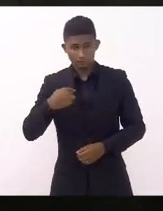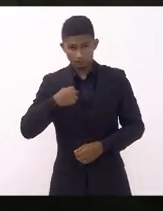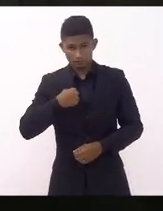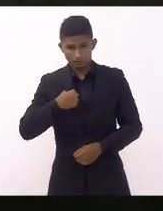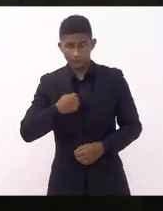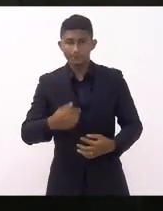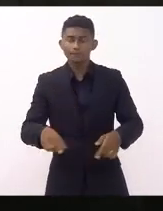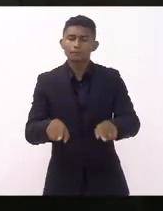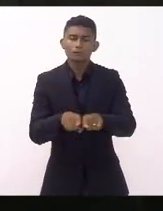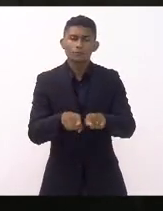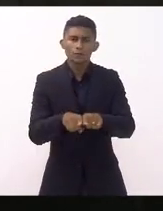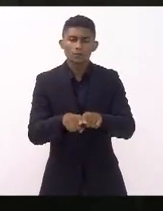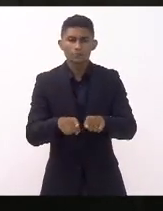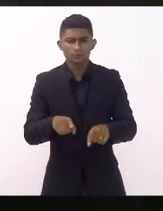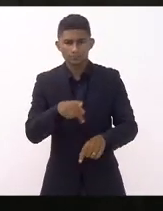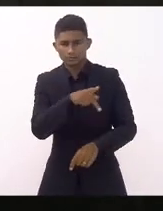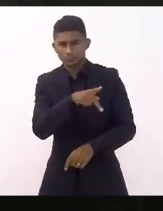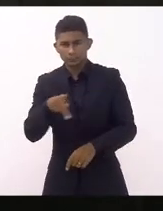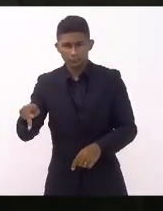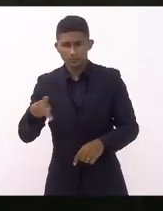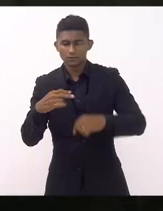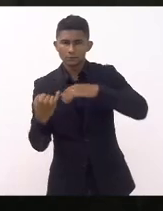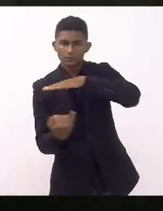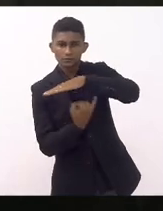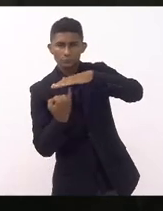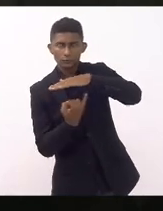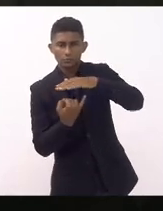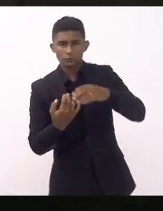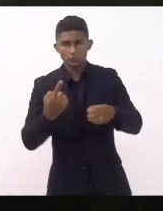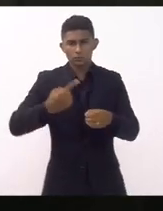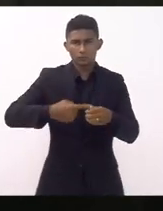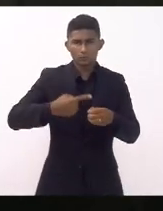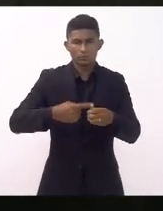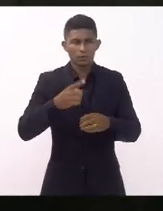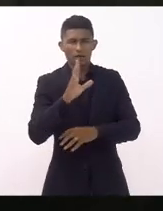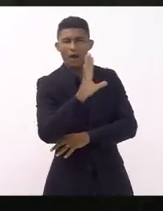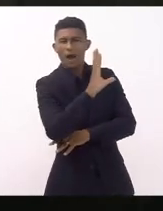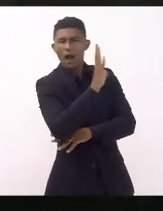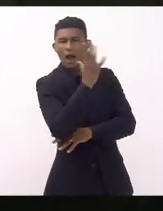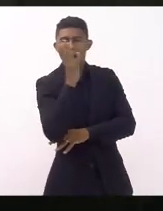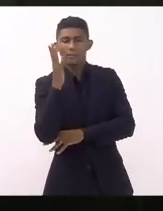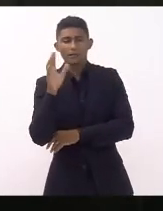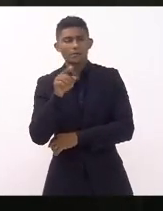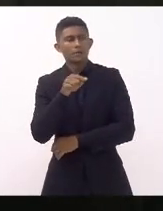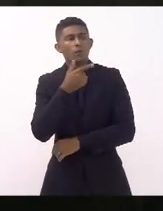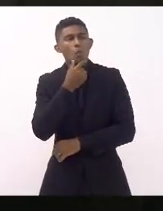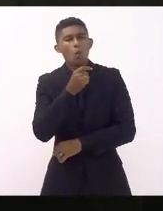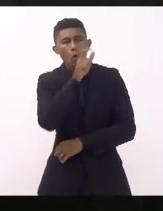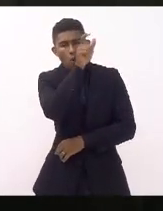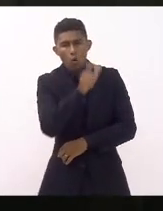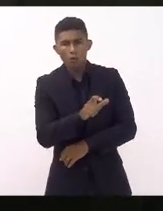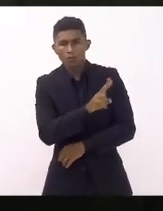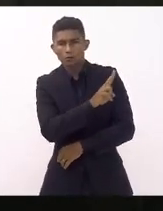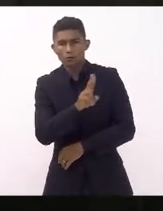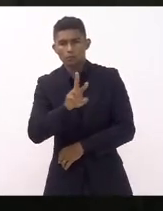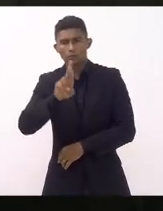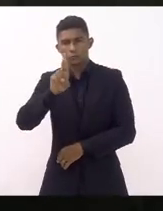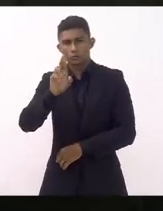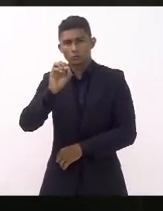assim como também o presidente do Instituto Municipal do Ambiente, o Mário Reis,